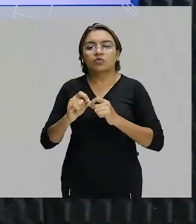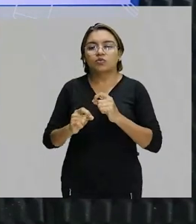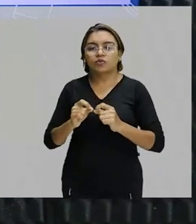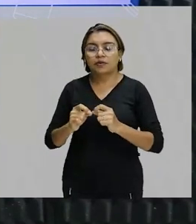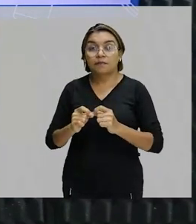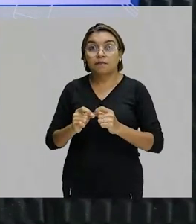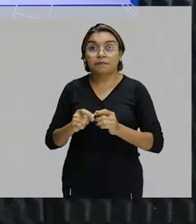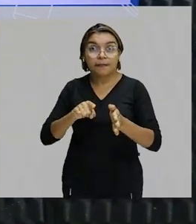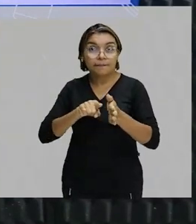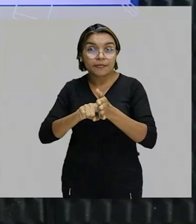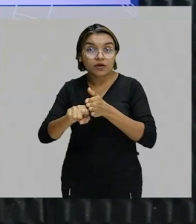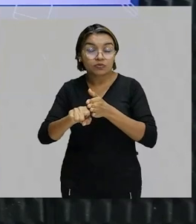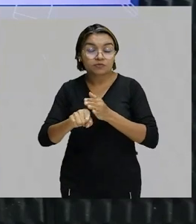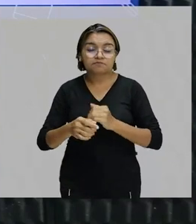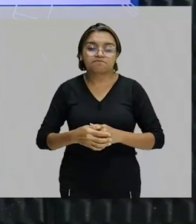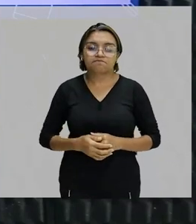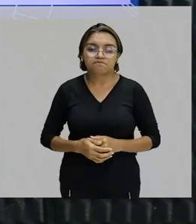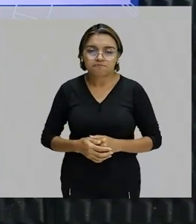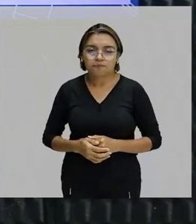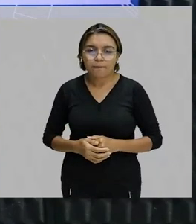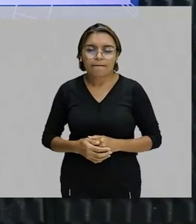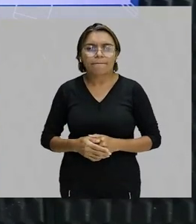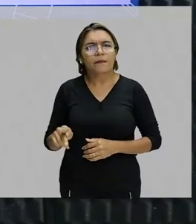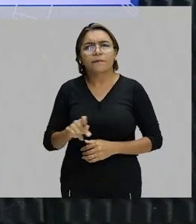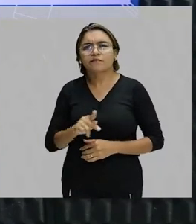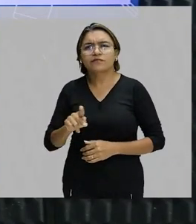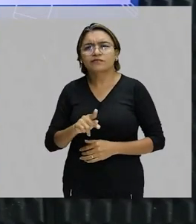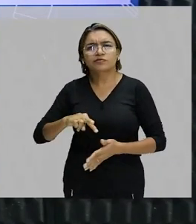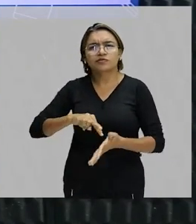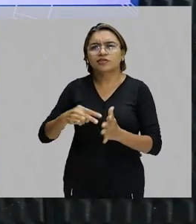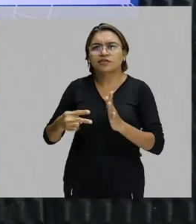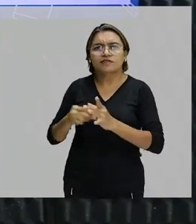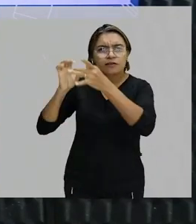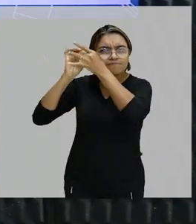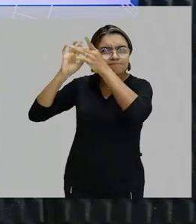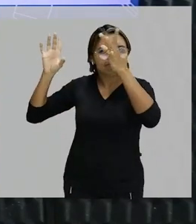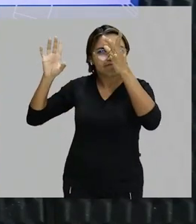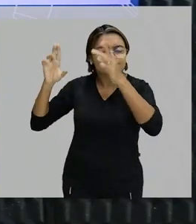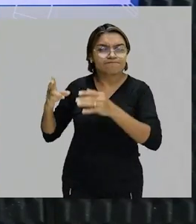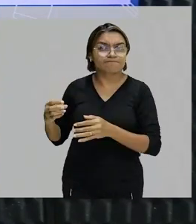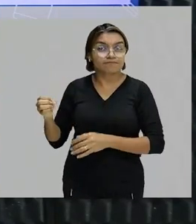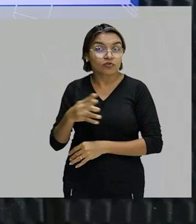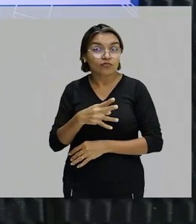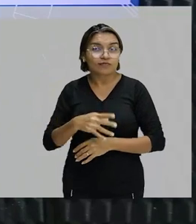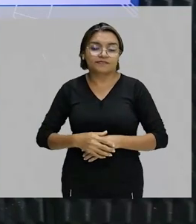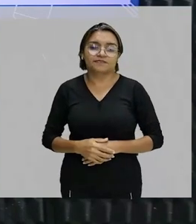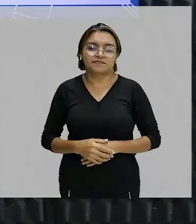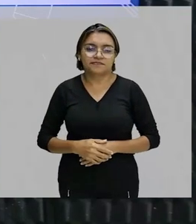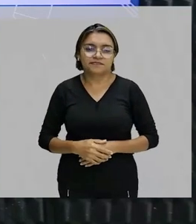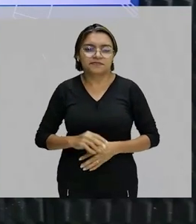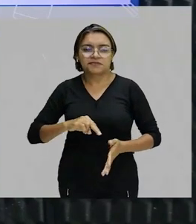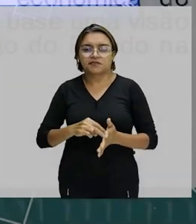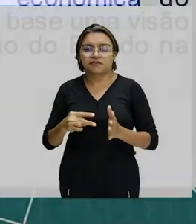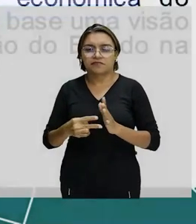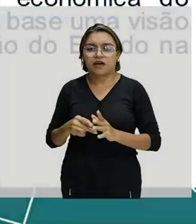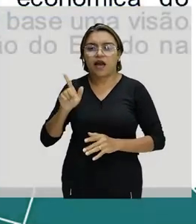essa primeira pergunta afinal de contas profe o que que é neoliberalismo aí eu vou te dizer neoliberalismo